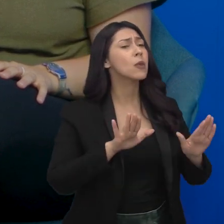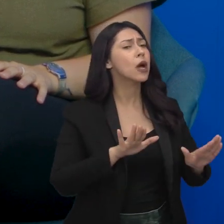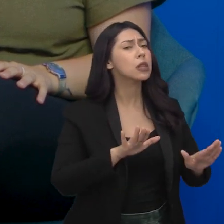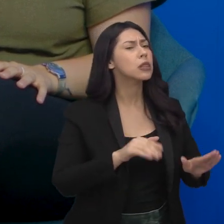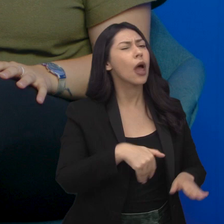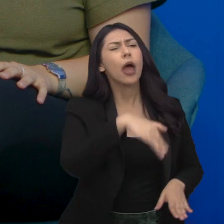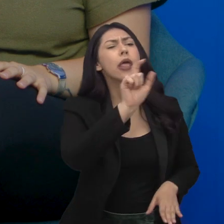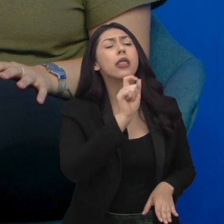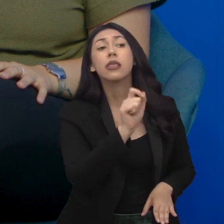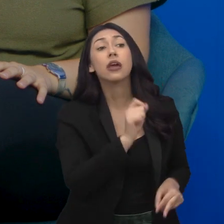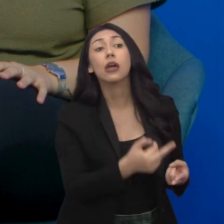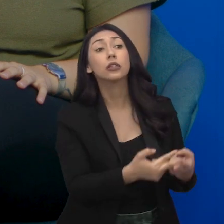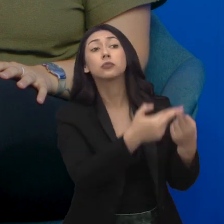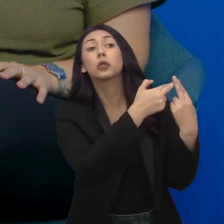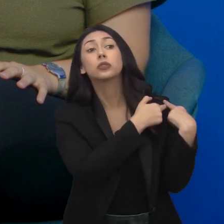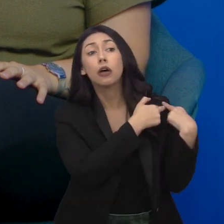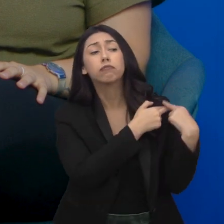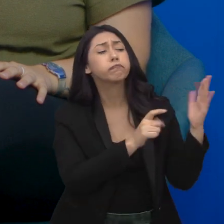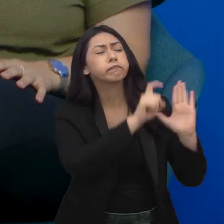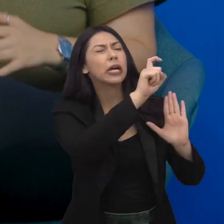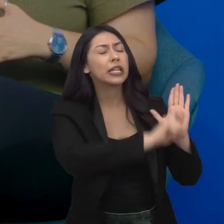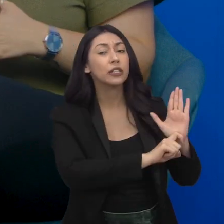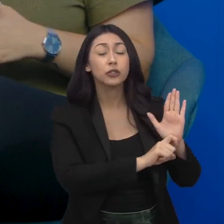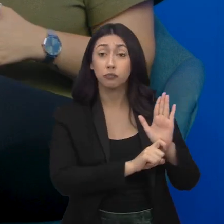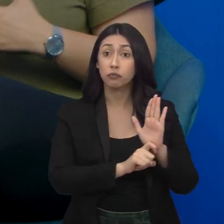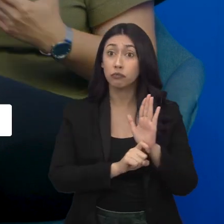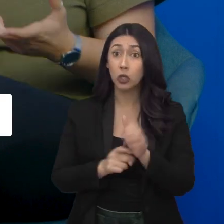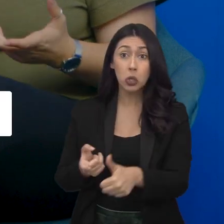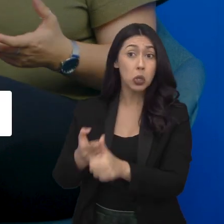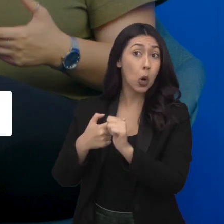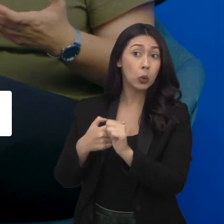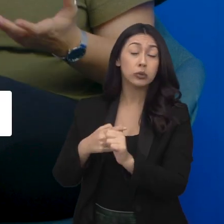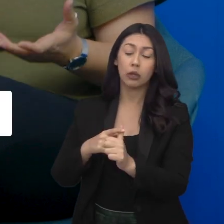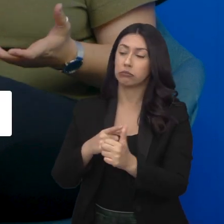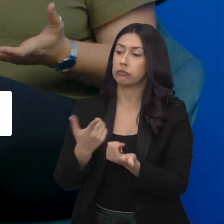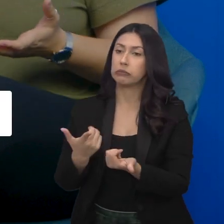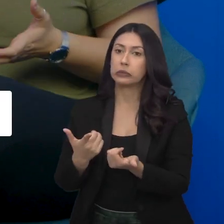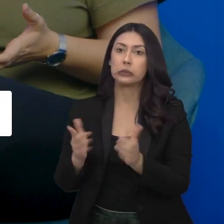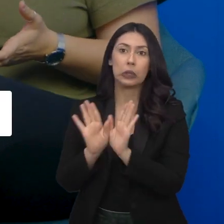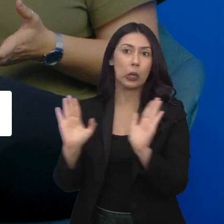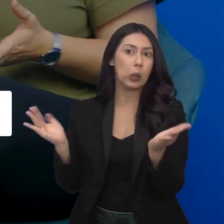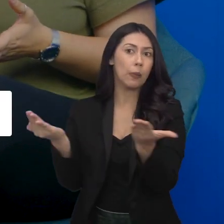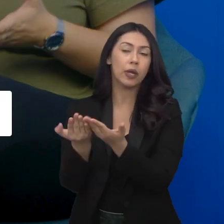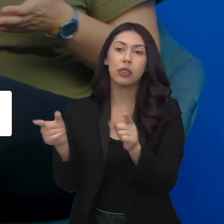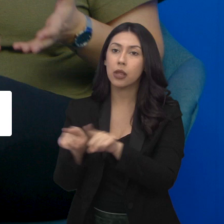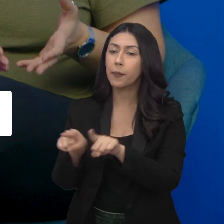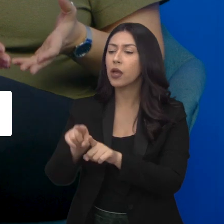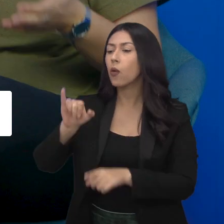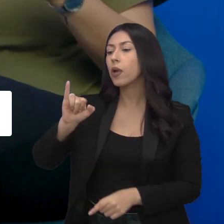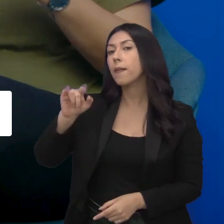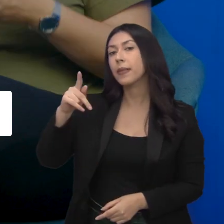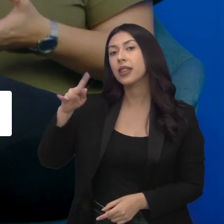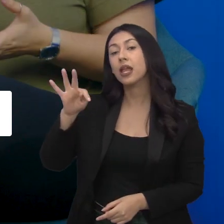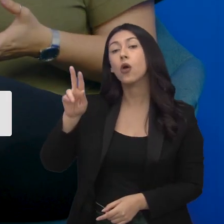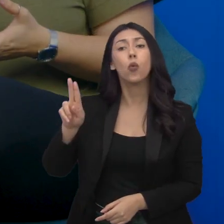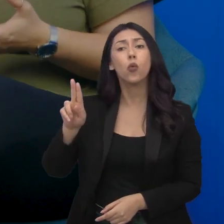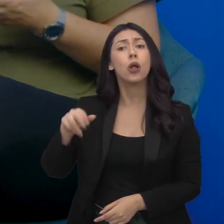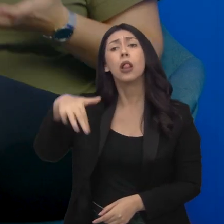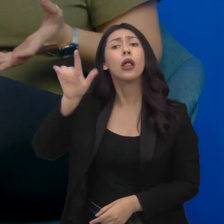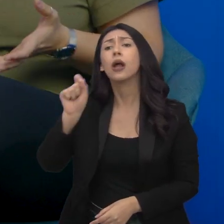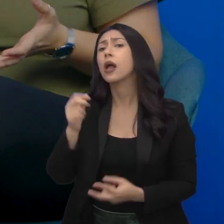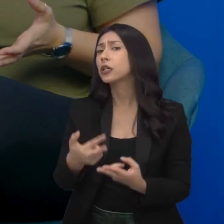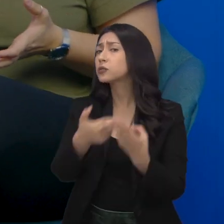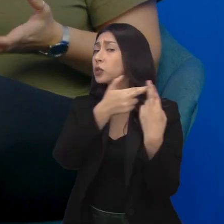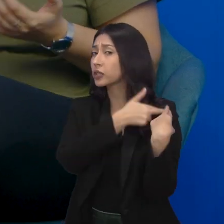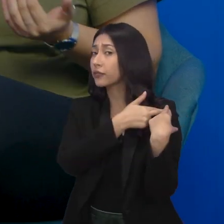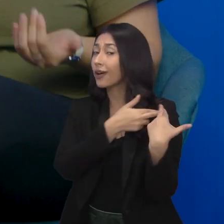ser responsável por essas taxas? Contas como condomínio e IPTU devem ser pagas pelo proprietário ou pelo inquilino.